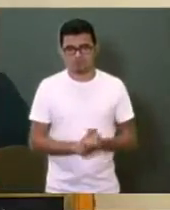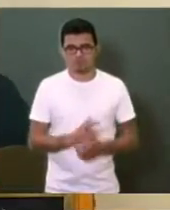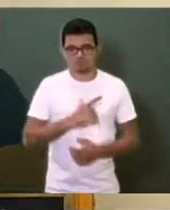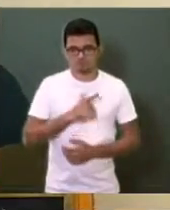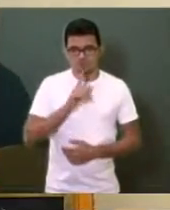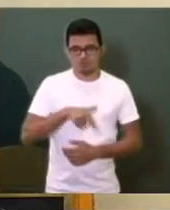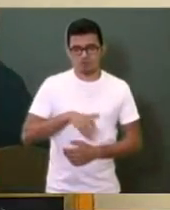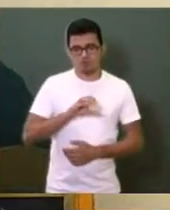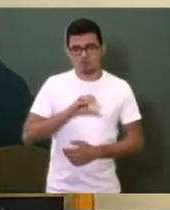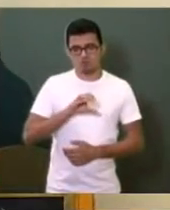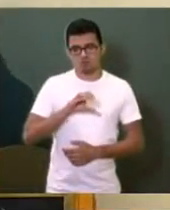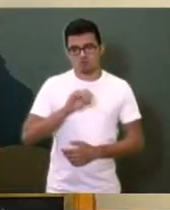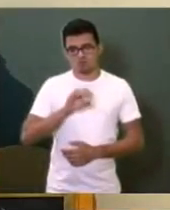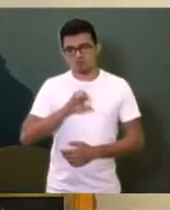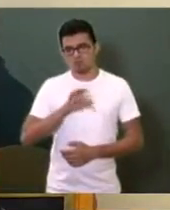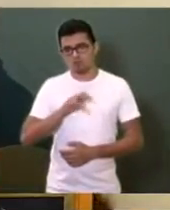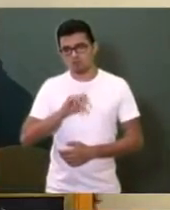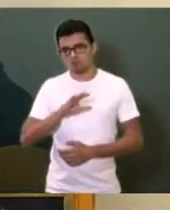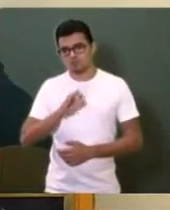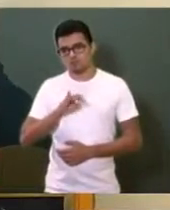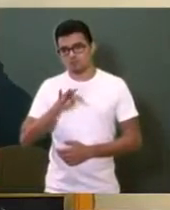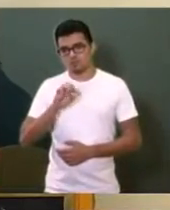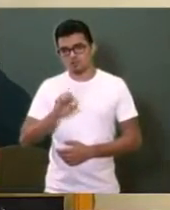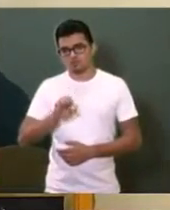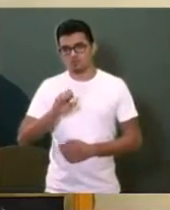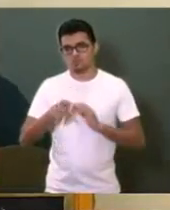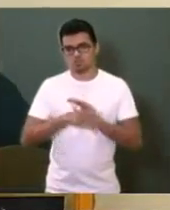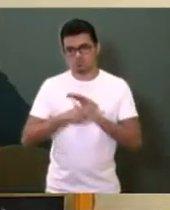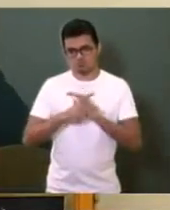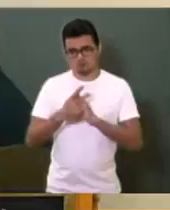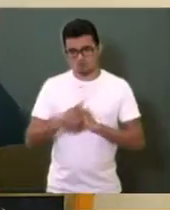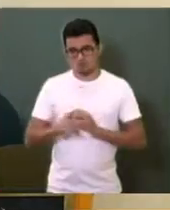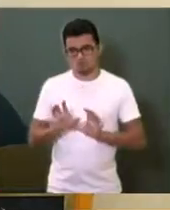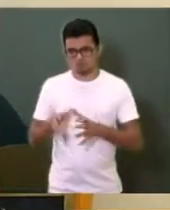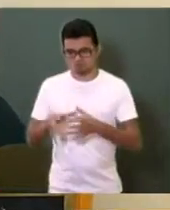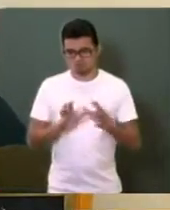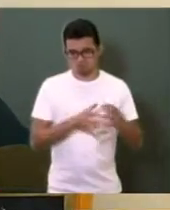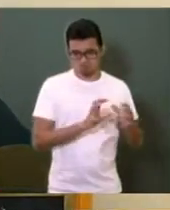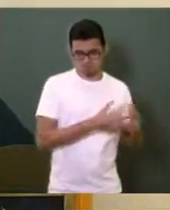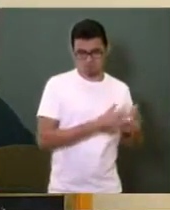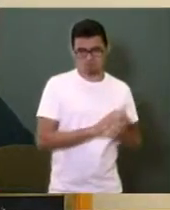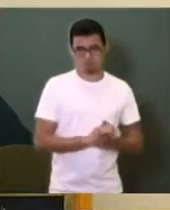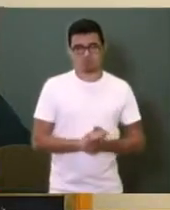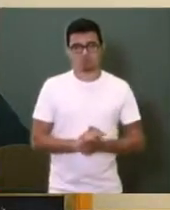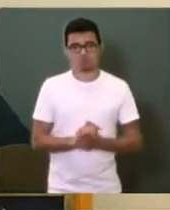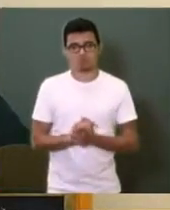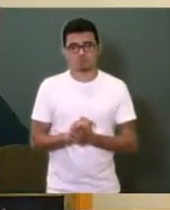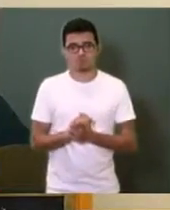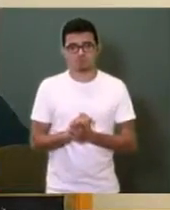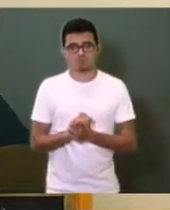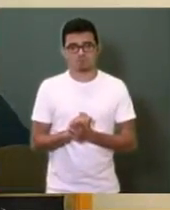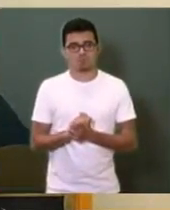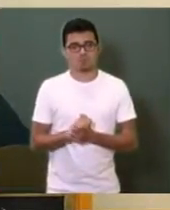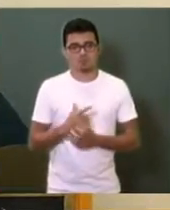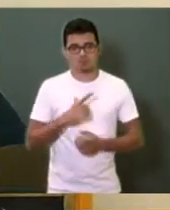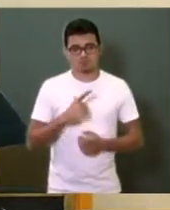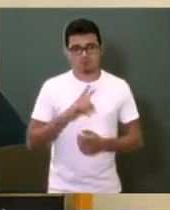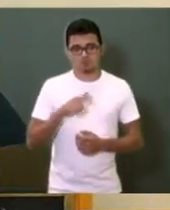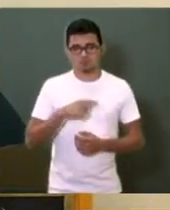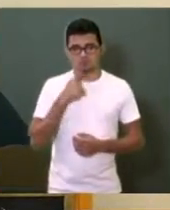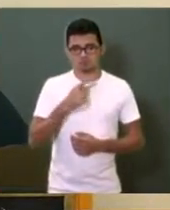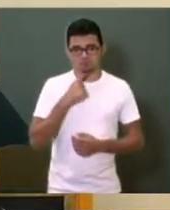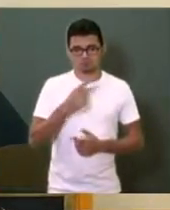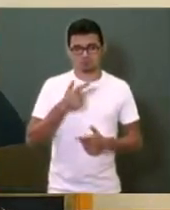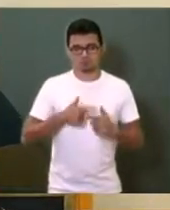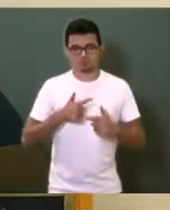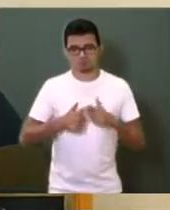ou consciente eleitoral como cada um se chama que não deixou entrar que o meu partido